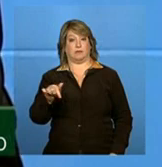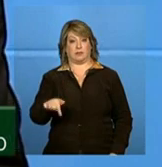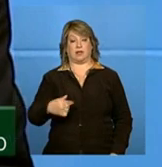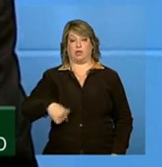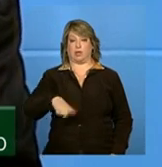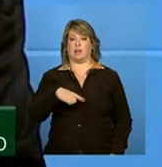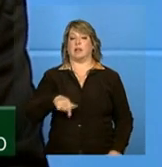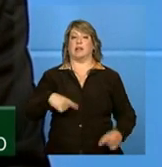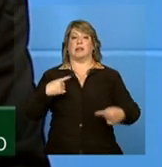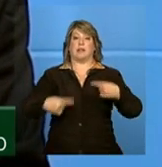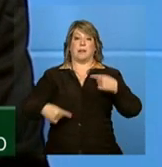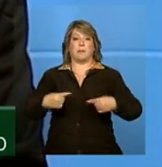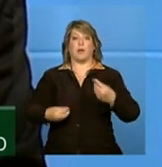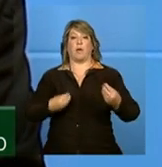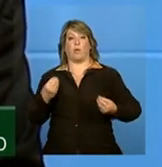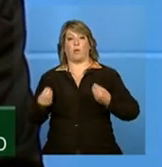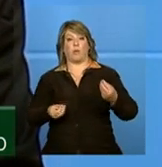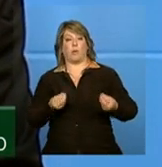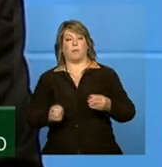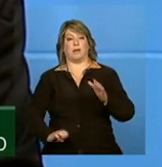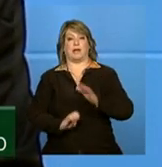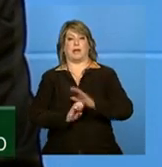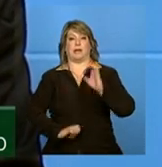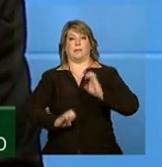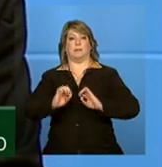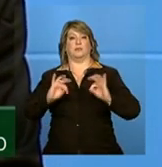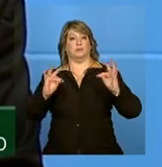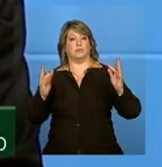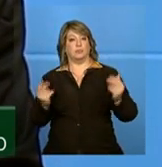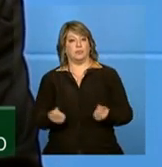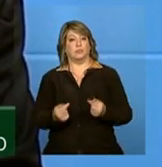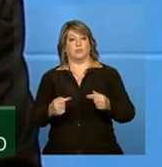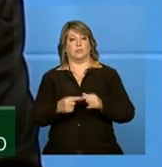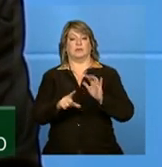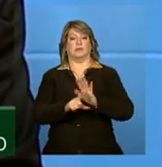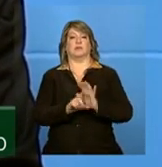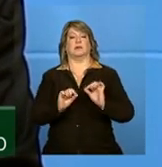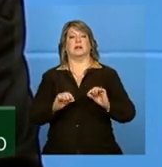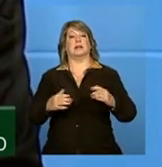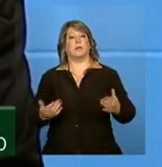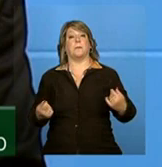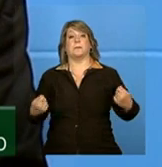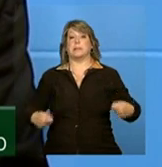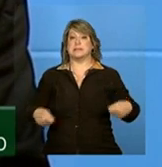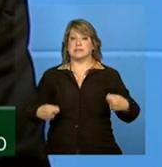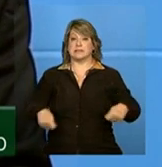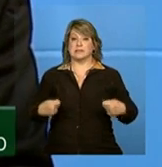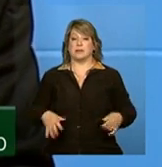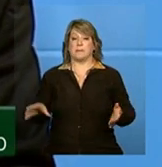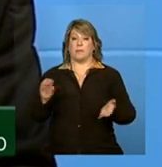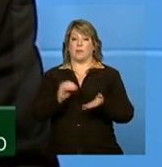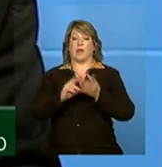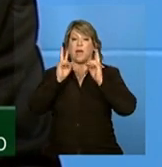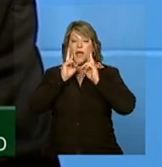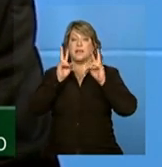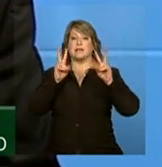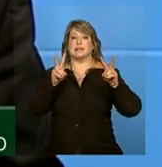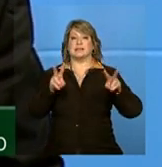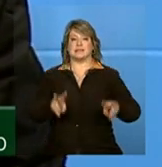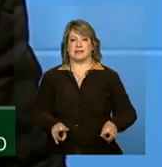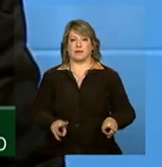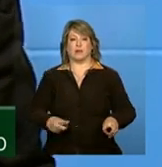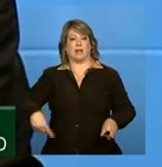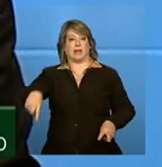debate sobre a responsabilidade social das empresas, então é necessário colocar atenção para que